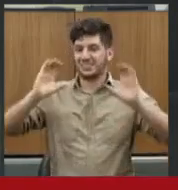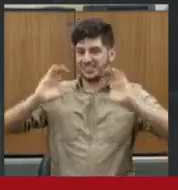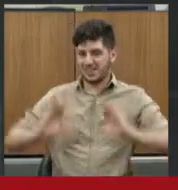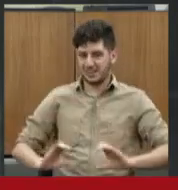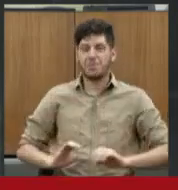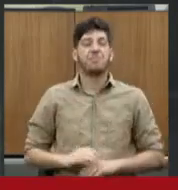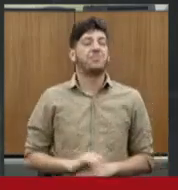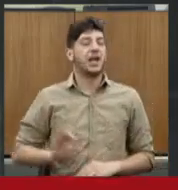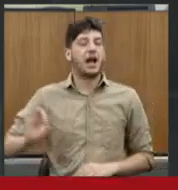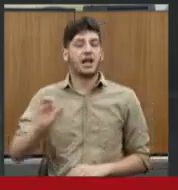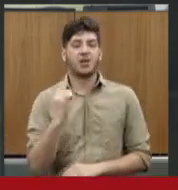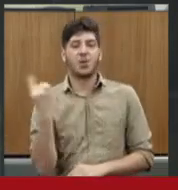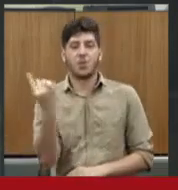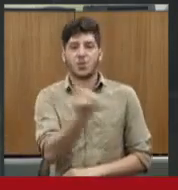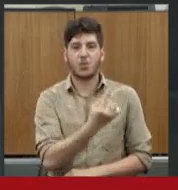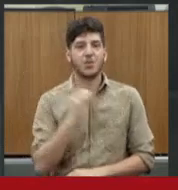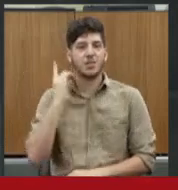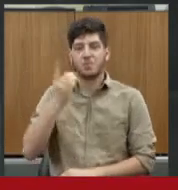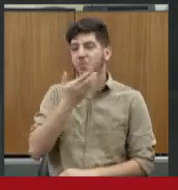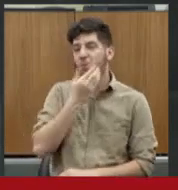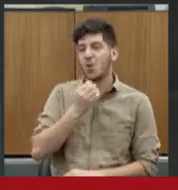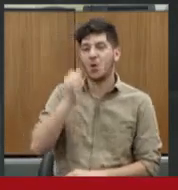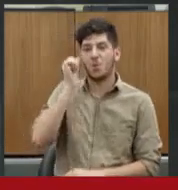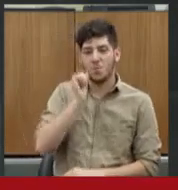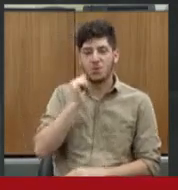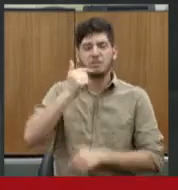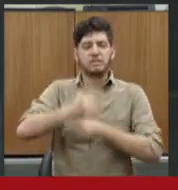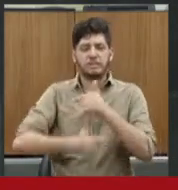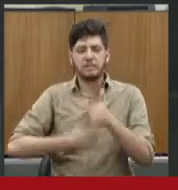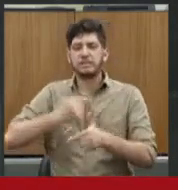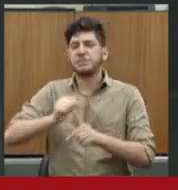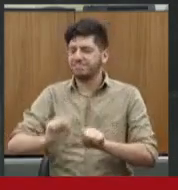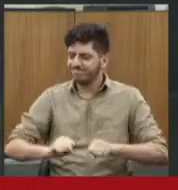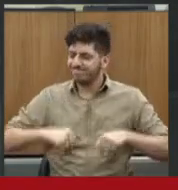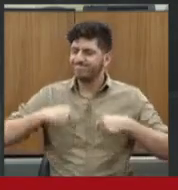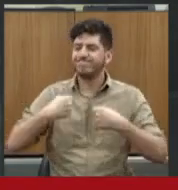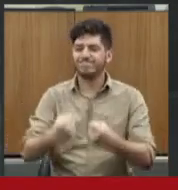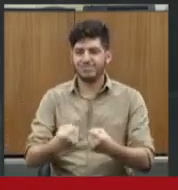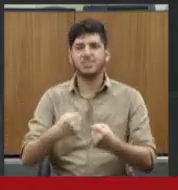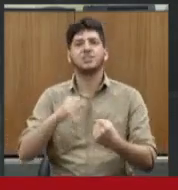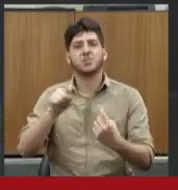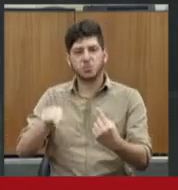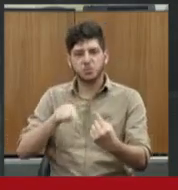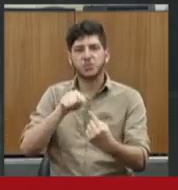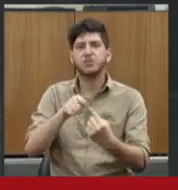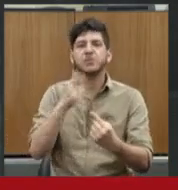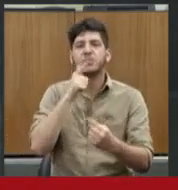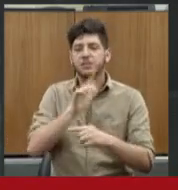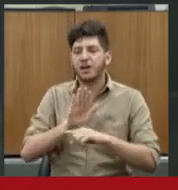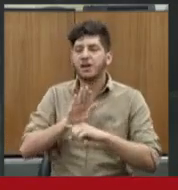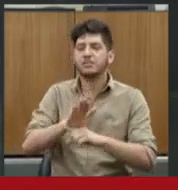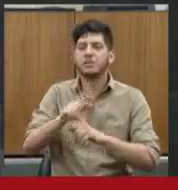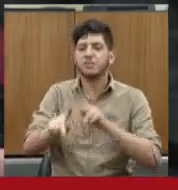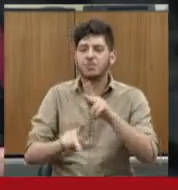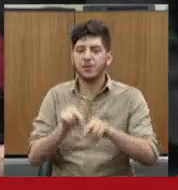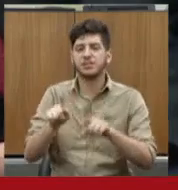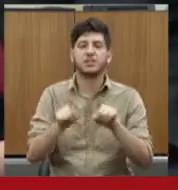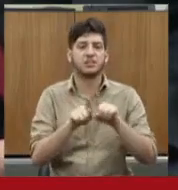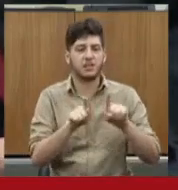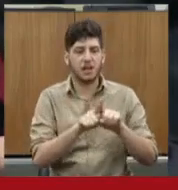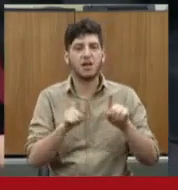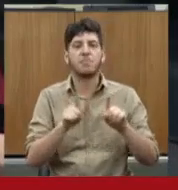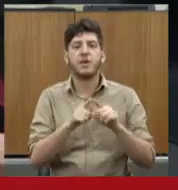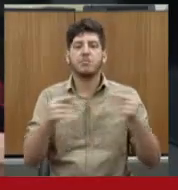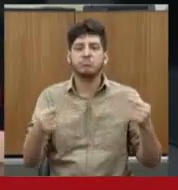deputadas e deputados dessa legislatura, trabalhamos incansavelmente pelo bem comum. Atuamos em sintonia com as transformações sociais